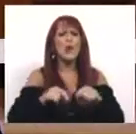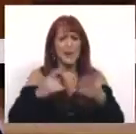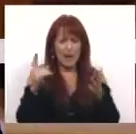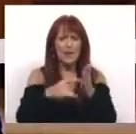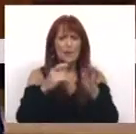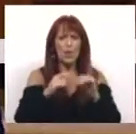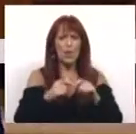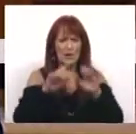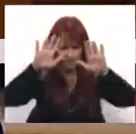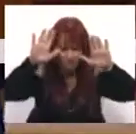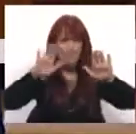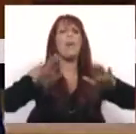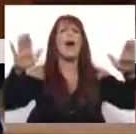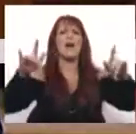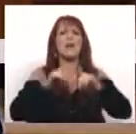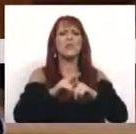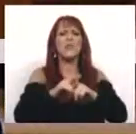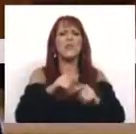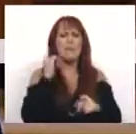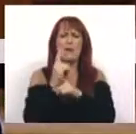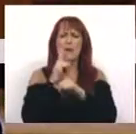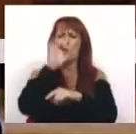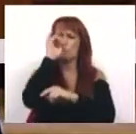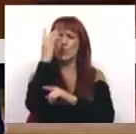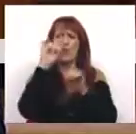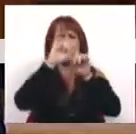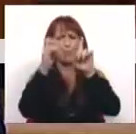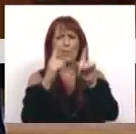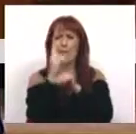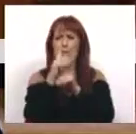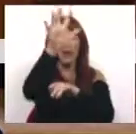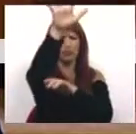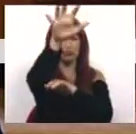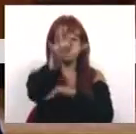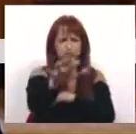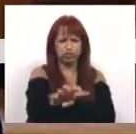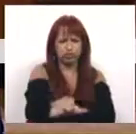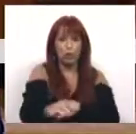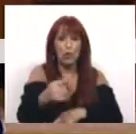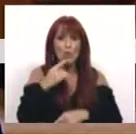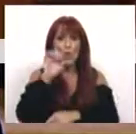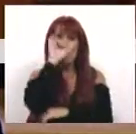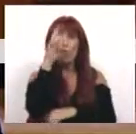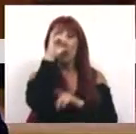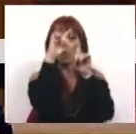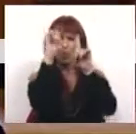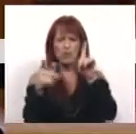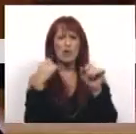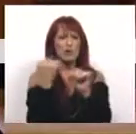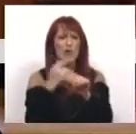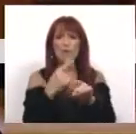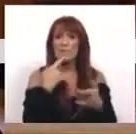à necessidade de estancar a monocultura do eucalipto e as manchas imensas de eucalipto que funcionam